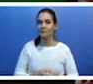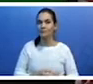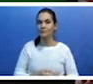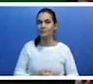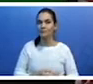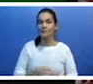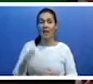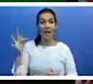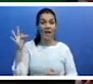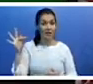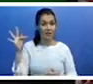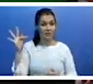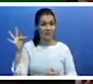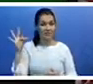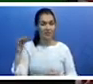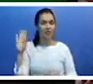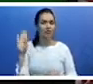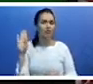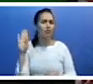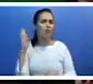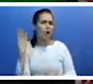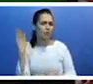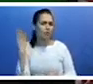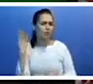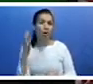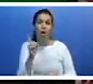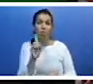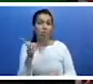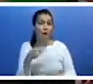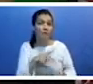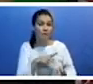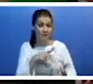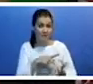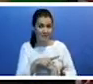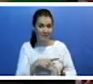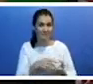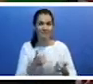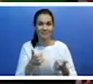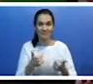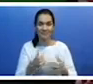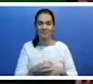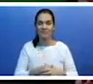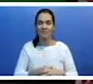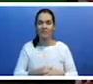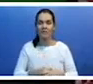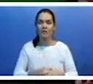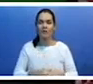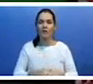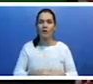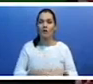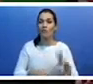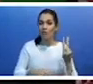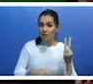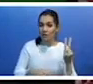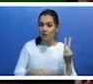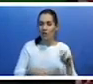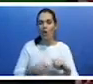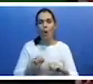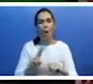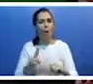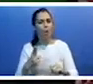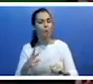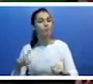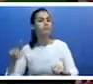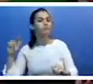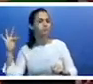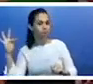novamente. E F para as que não estão, tá? A é verdadeiro? Coloca V. A é falso?